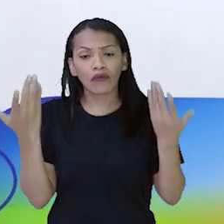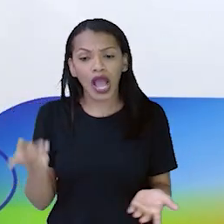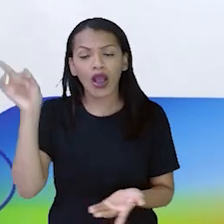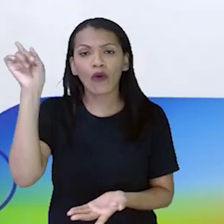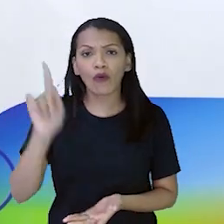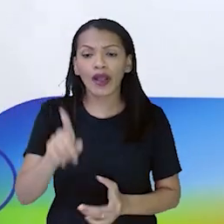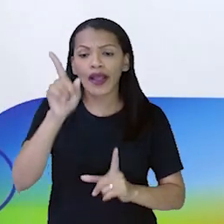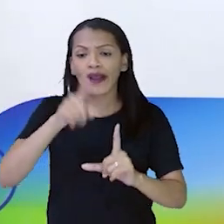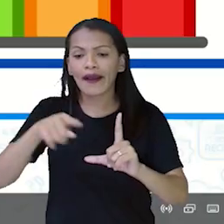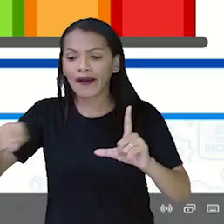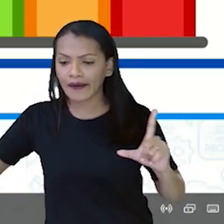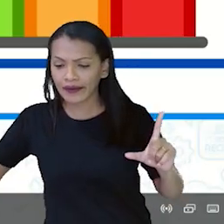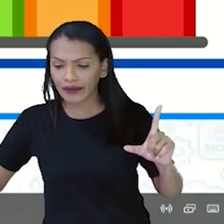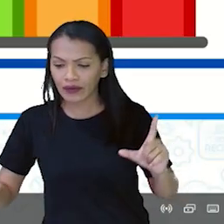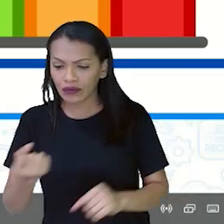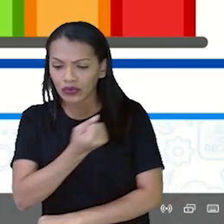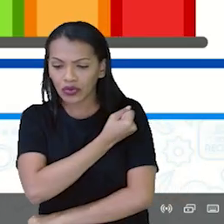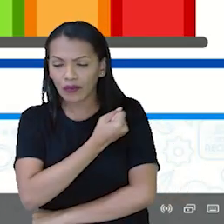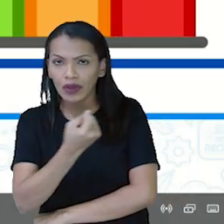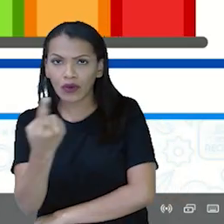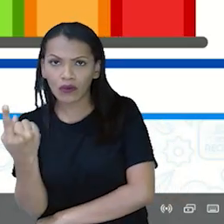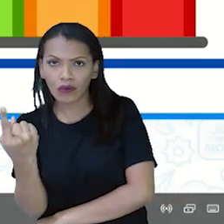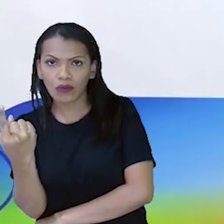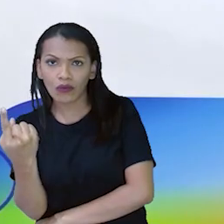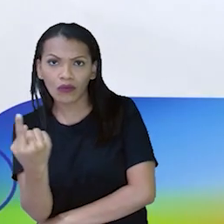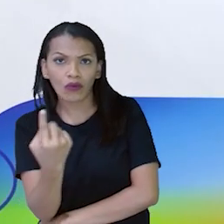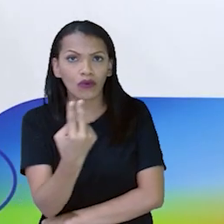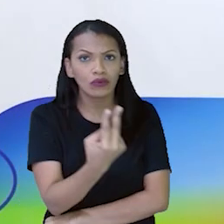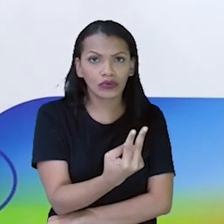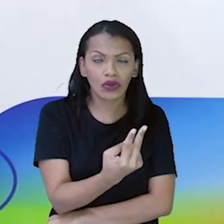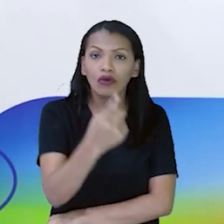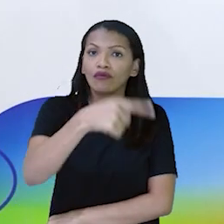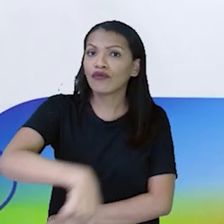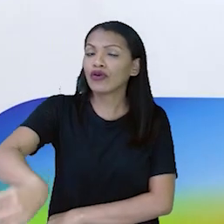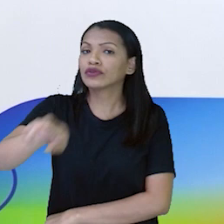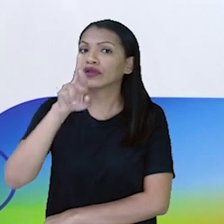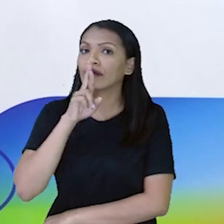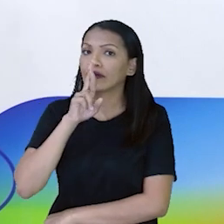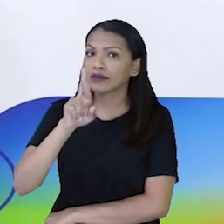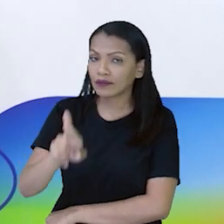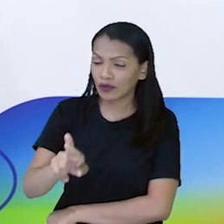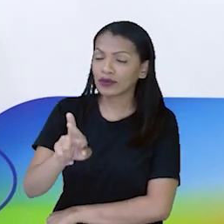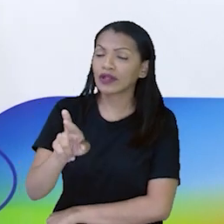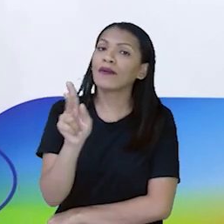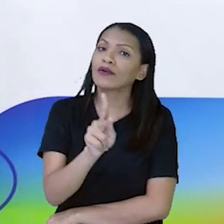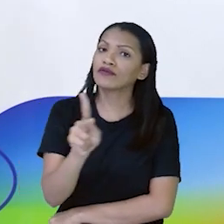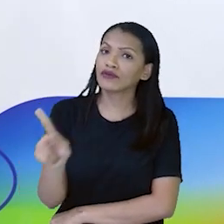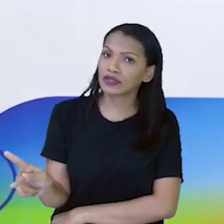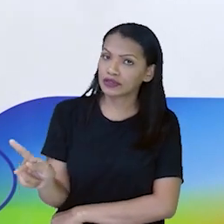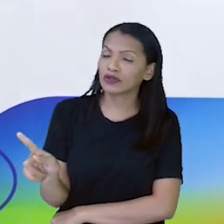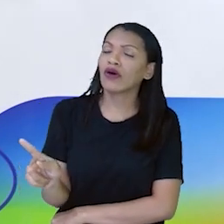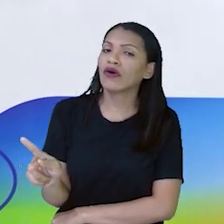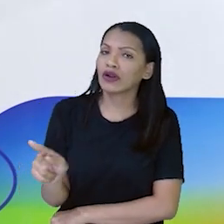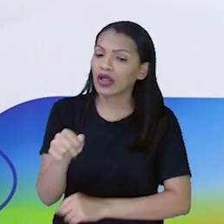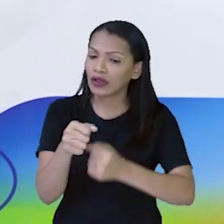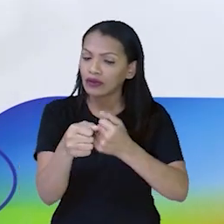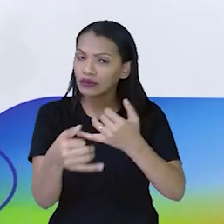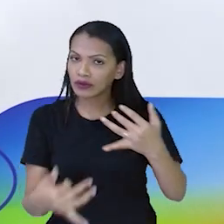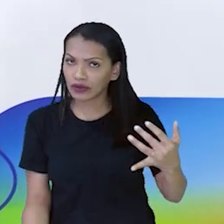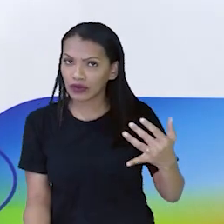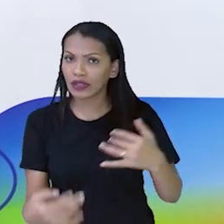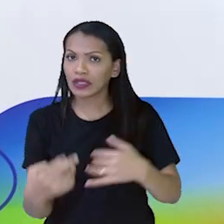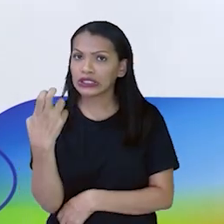é o gráfico? É o número 1 ou é o número 2? Aí vocês vão responder ali para a professora Abigail no chat. Vamos contar aqui